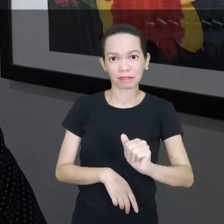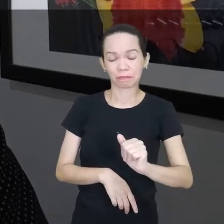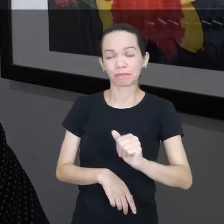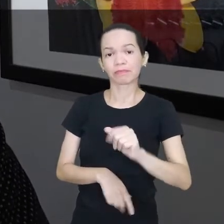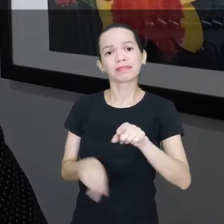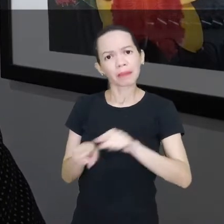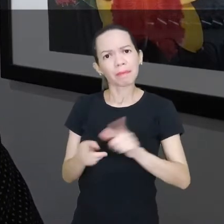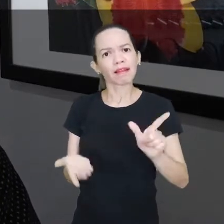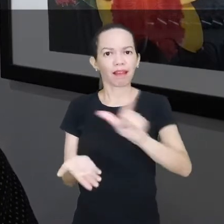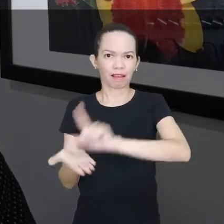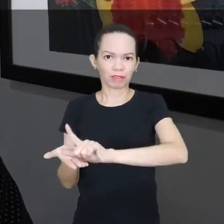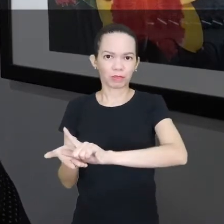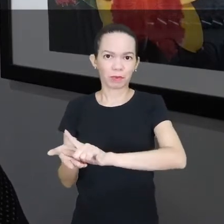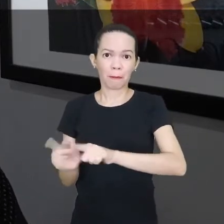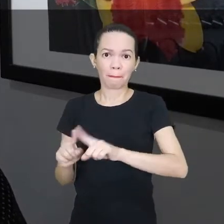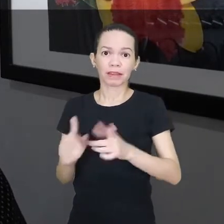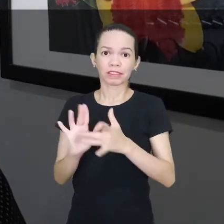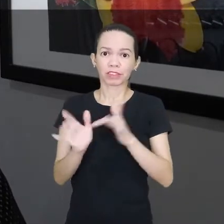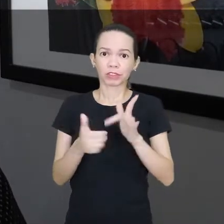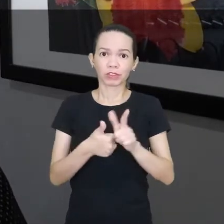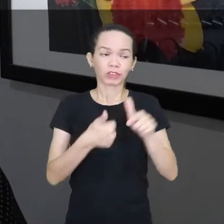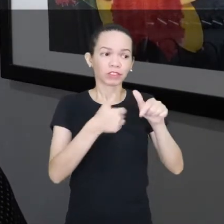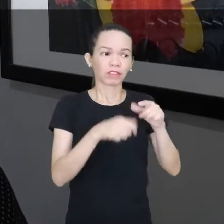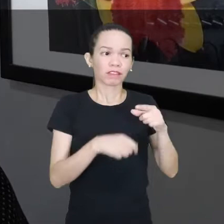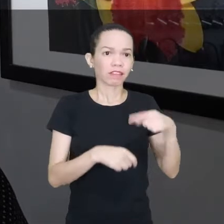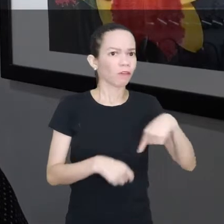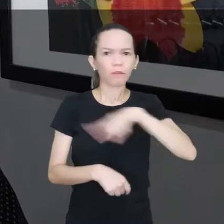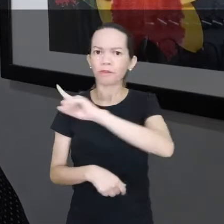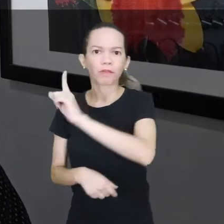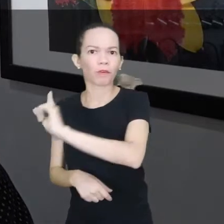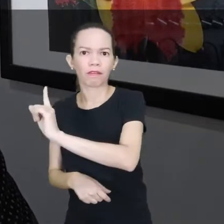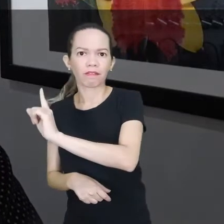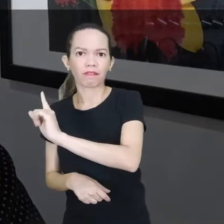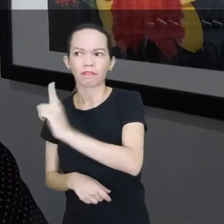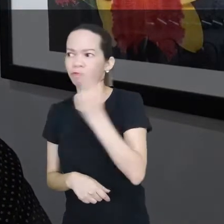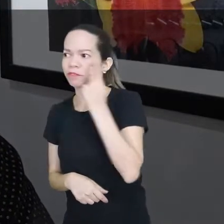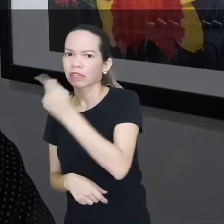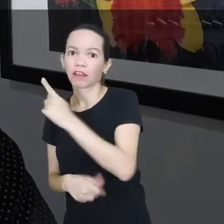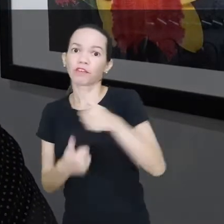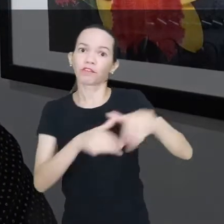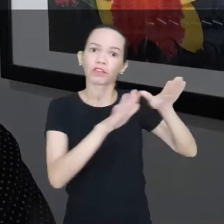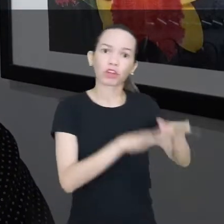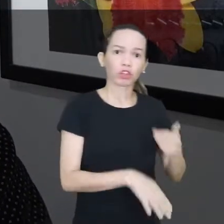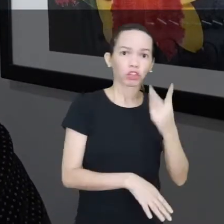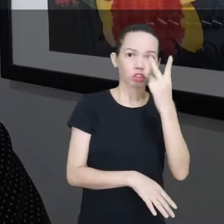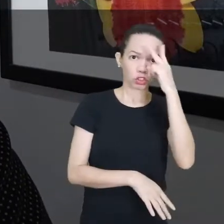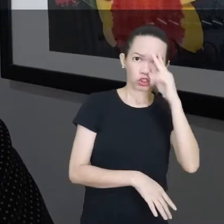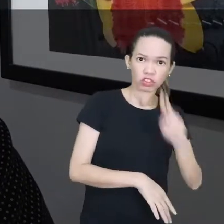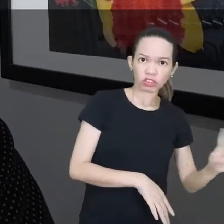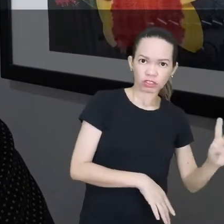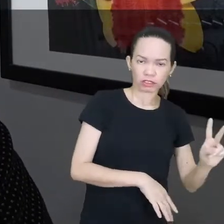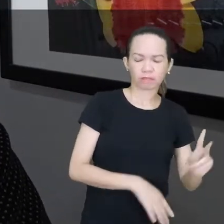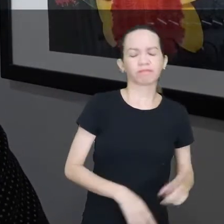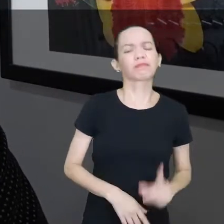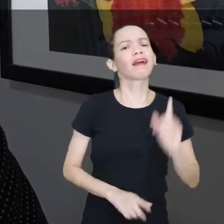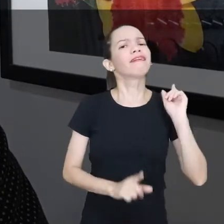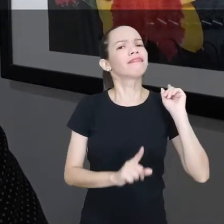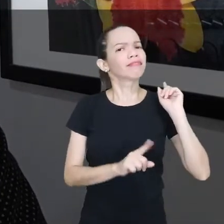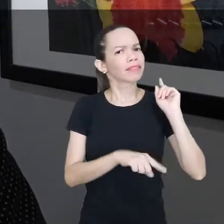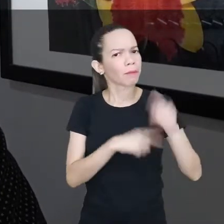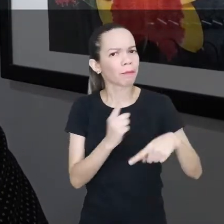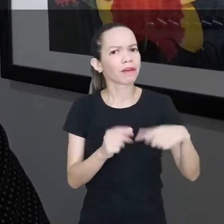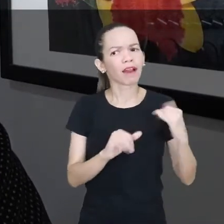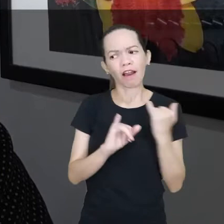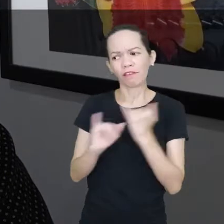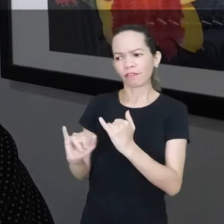estava doente, ficou mais 2 dias onde estava. Depois disso, disse aos seus discípulos: vamos voltar para a